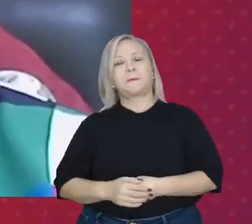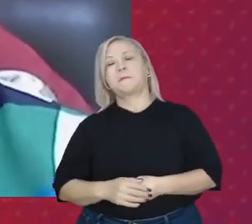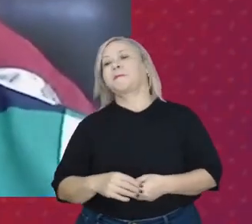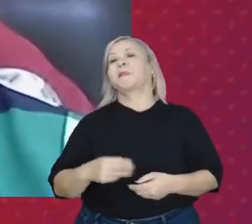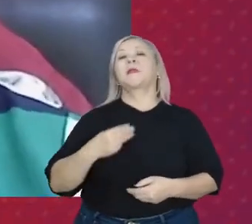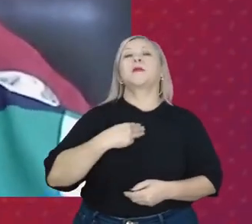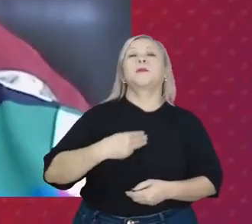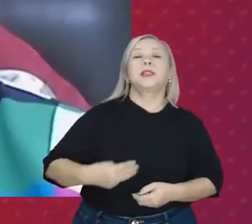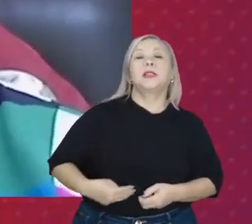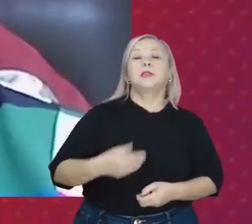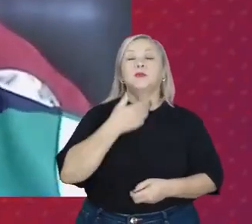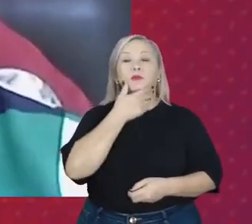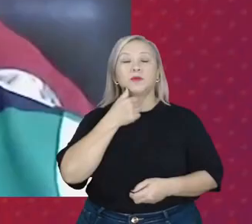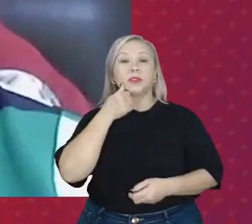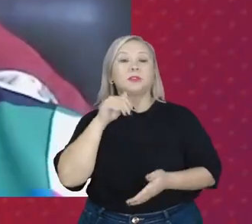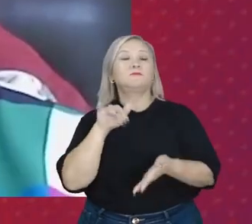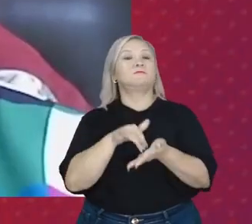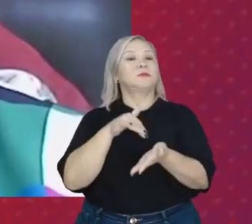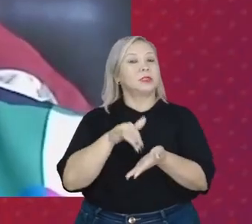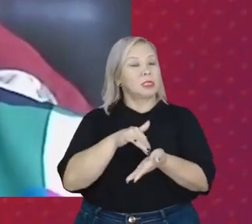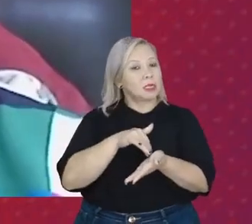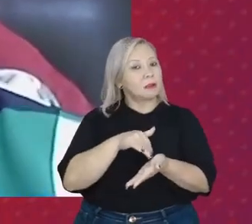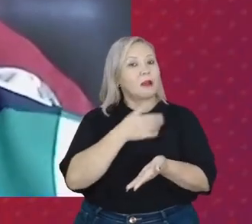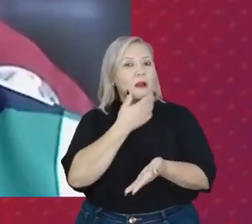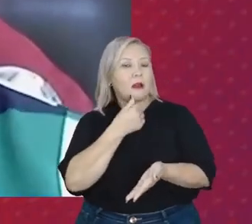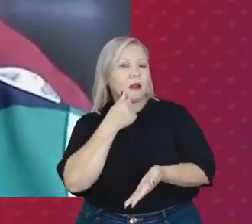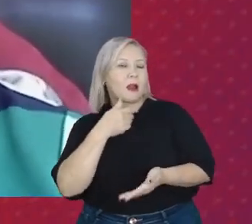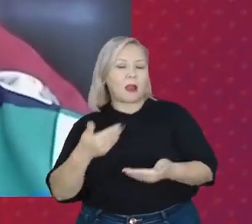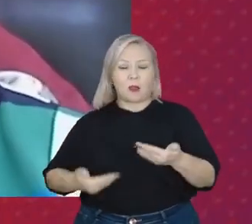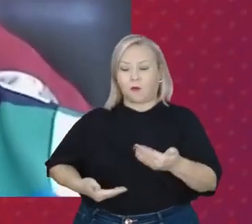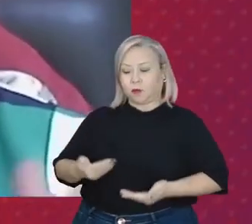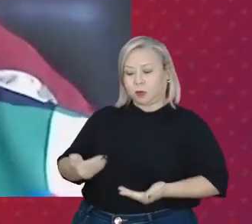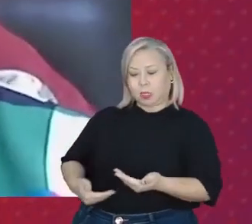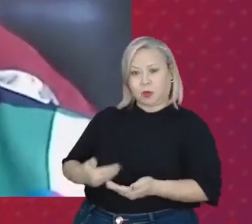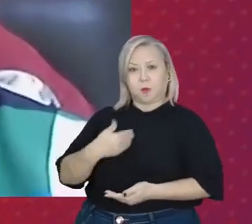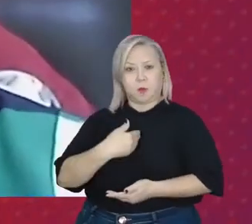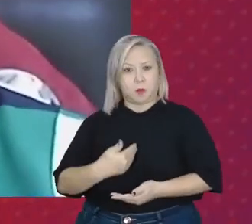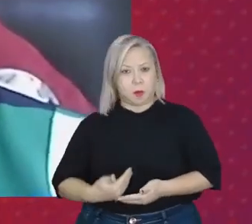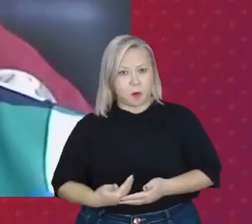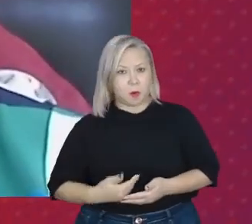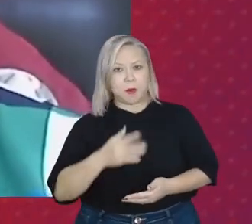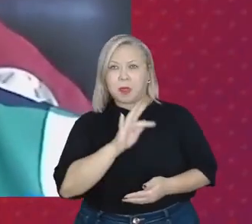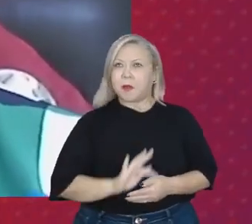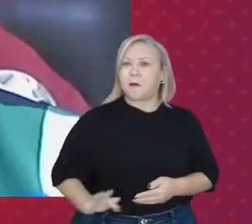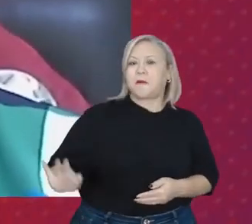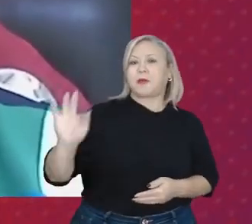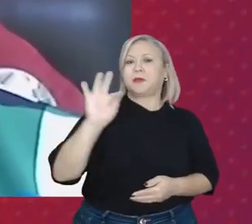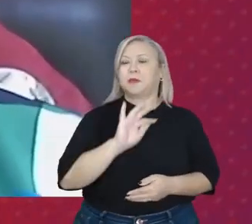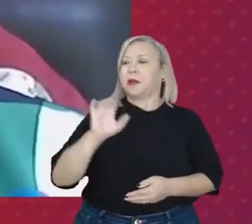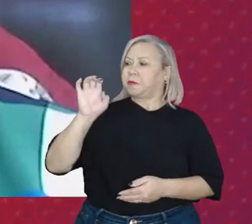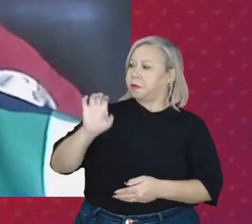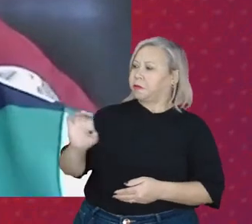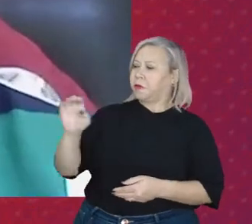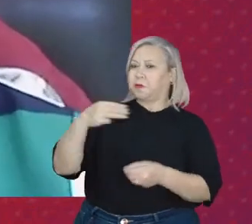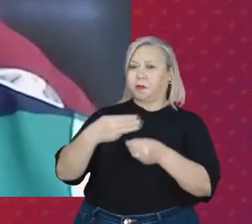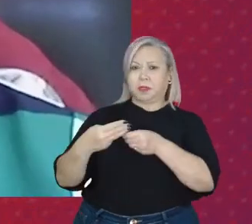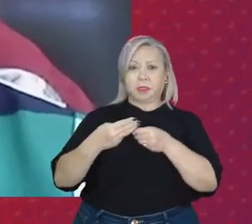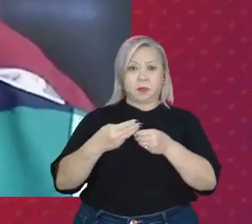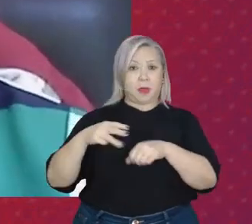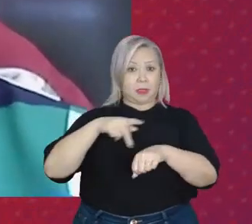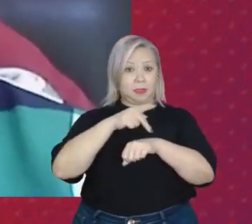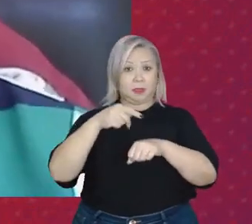ministro, ministra, secretários, funcionários públicos, federais, estaduais e municipais dessa